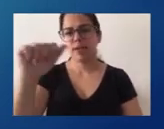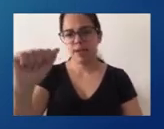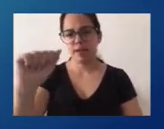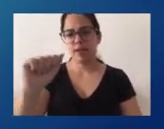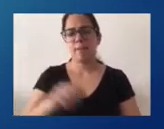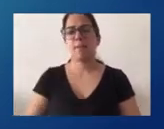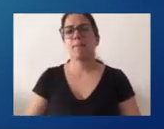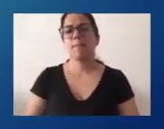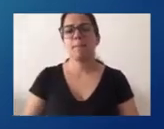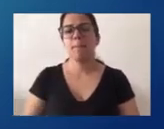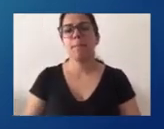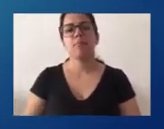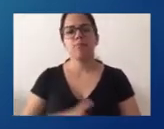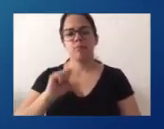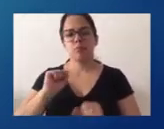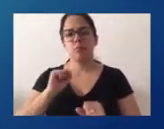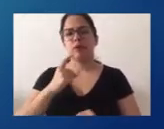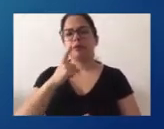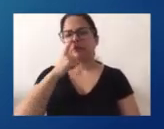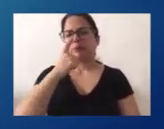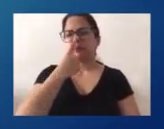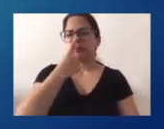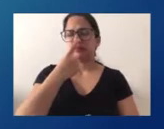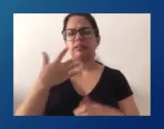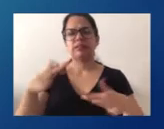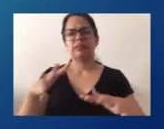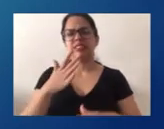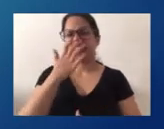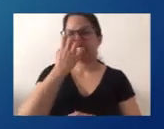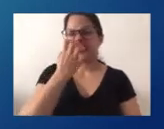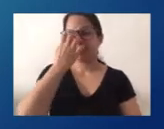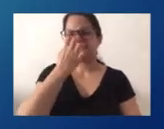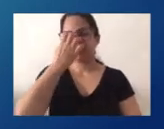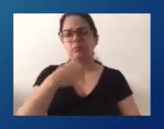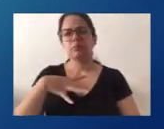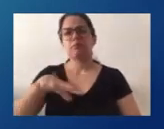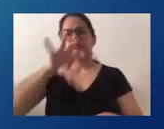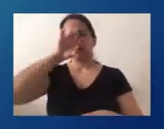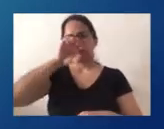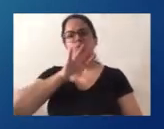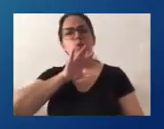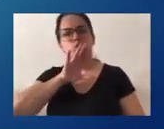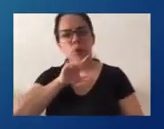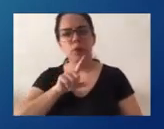Pode-se ter também a urticária pelo frio, que são a irritação das vias aéreas, obviamente, né? Diminuição da capacidade para o